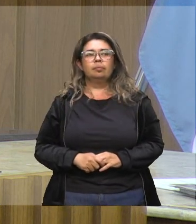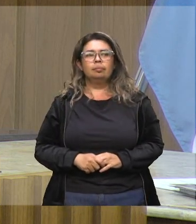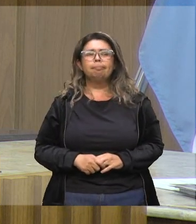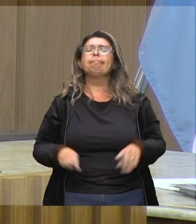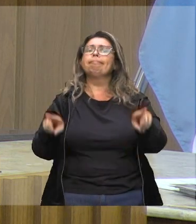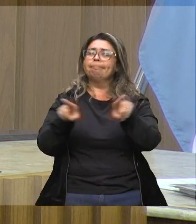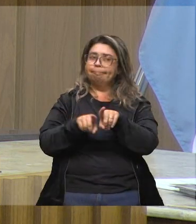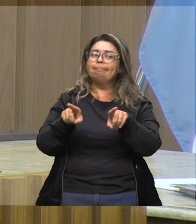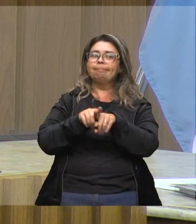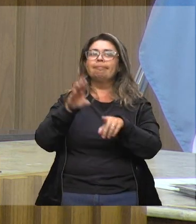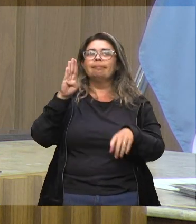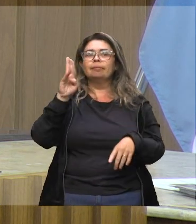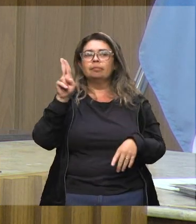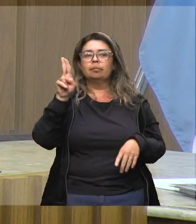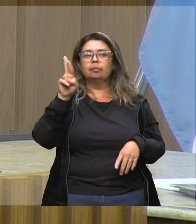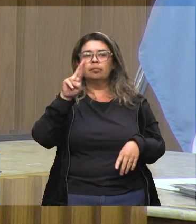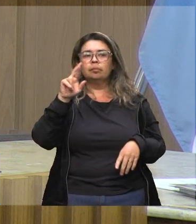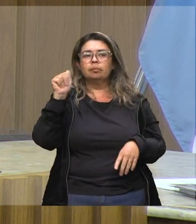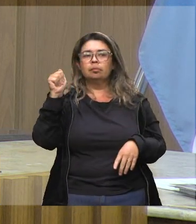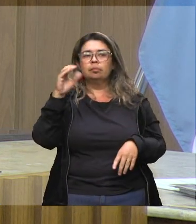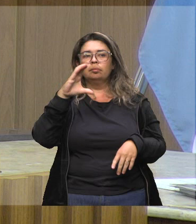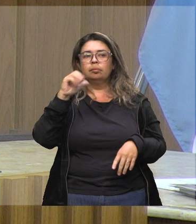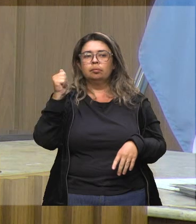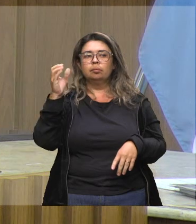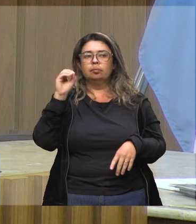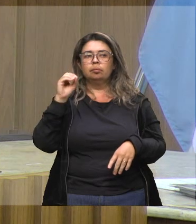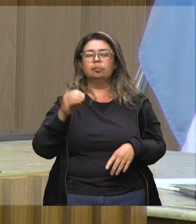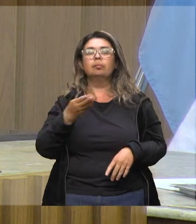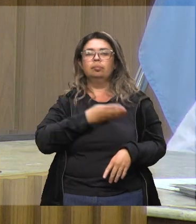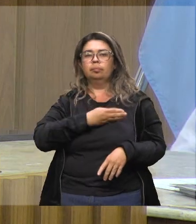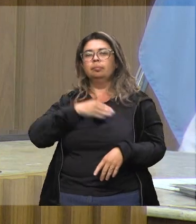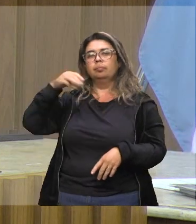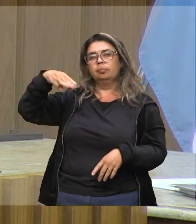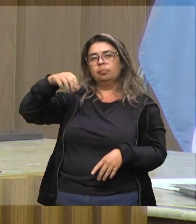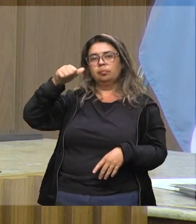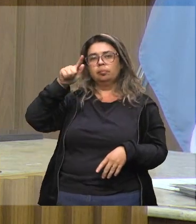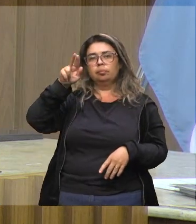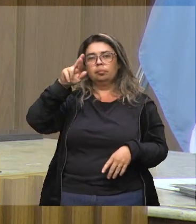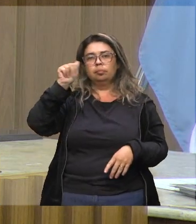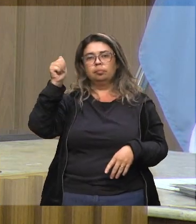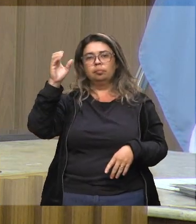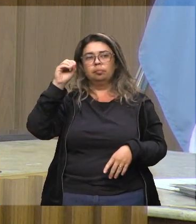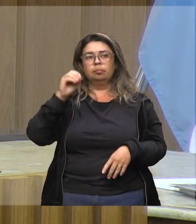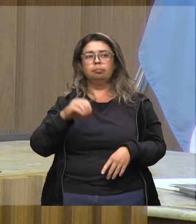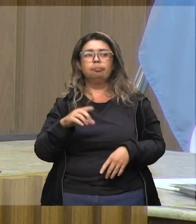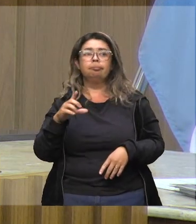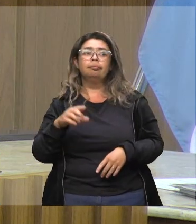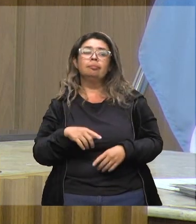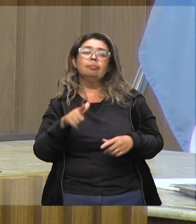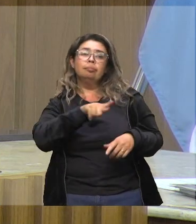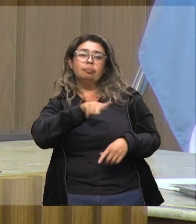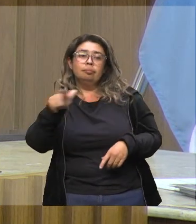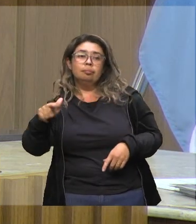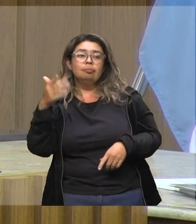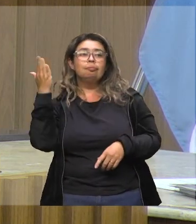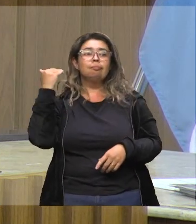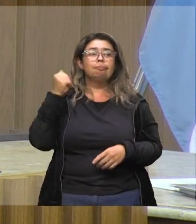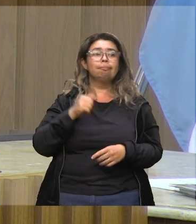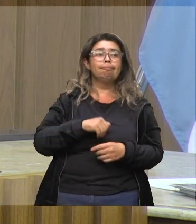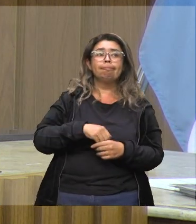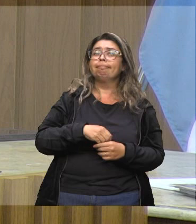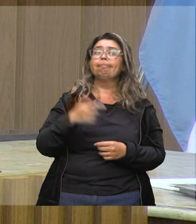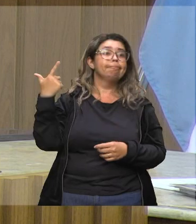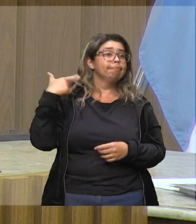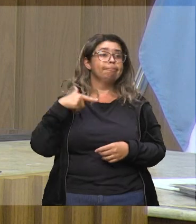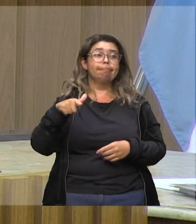Buracão mesmo. Tem meu amigo aqui, o Magrão, que está aqui. Semana passada teve um desprazer de ser barrado